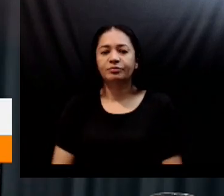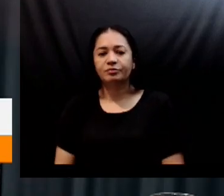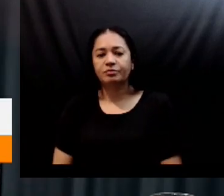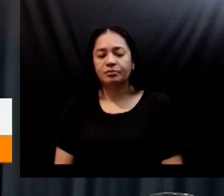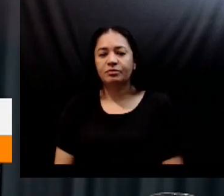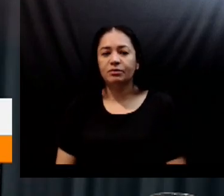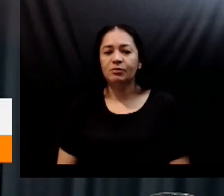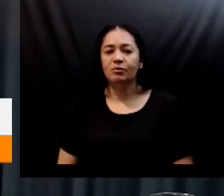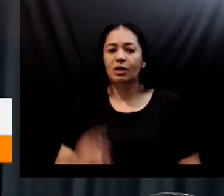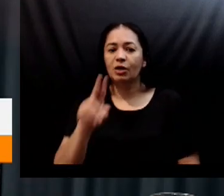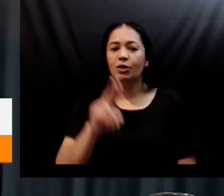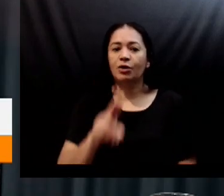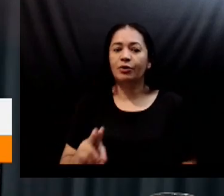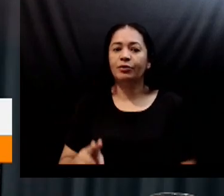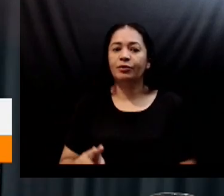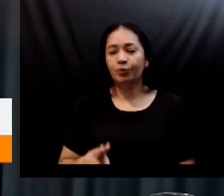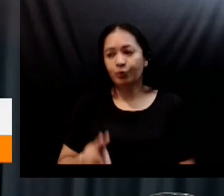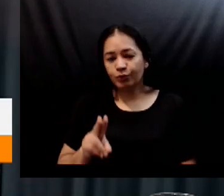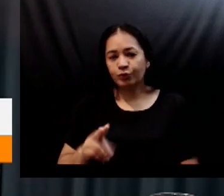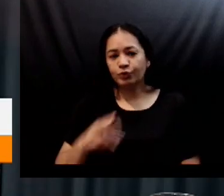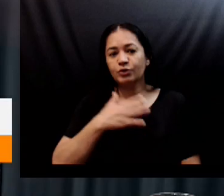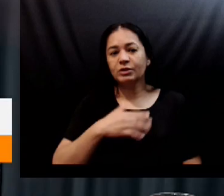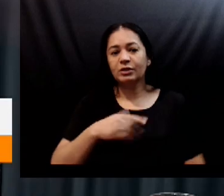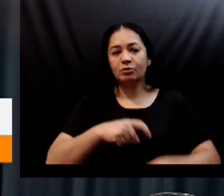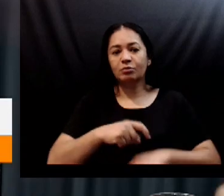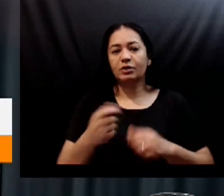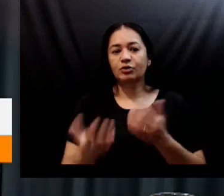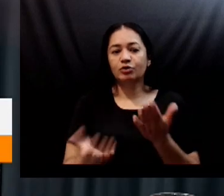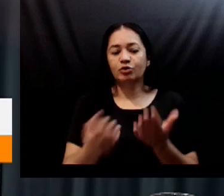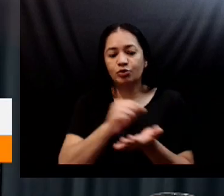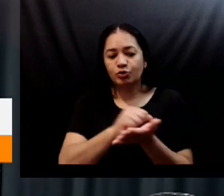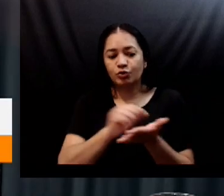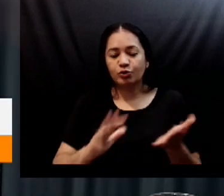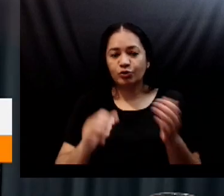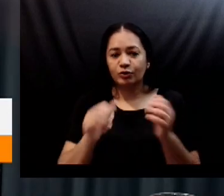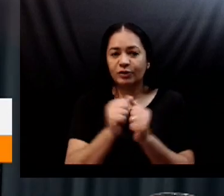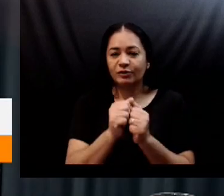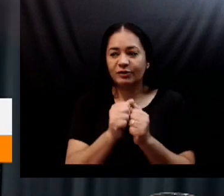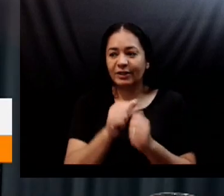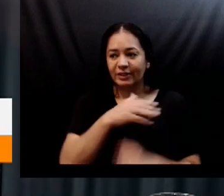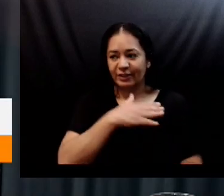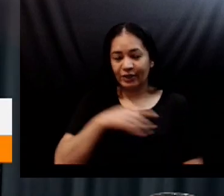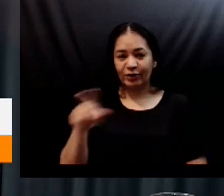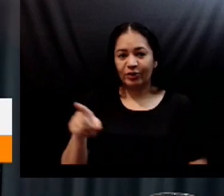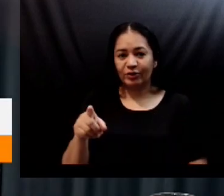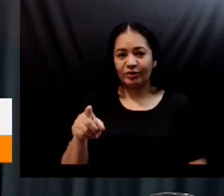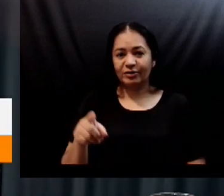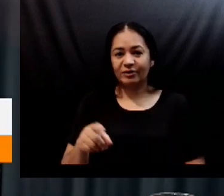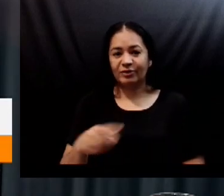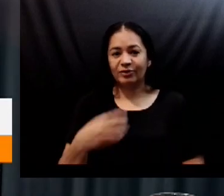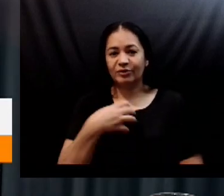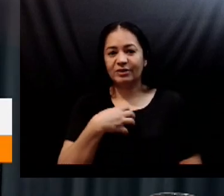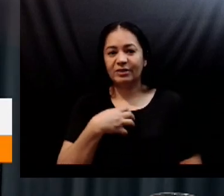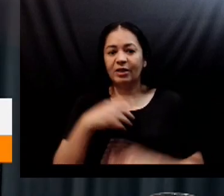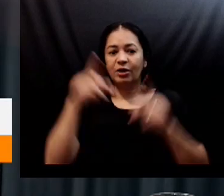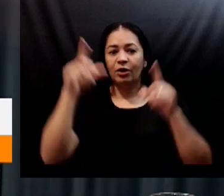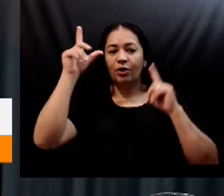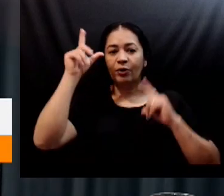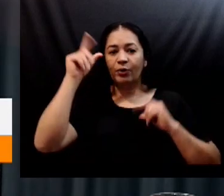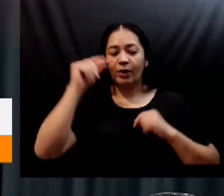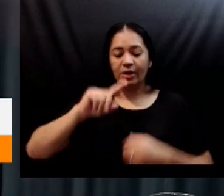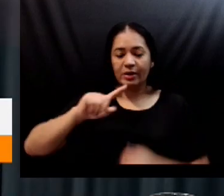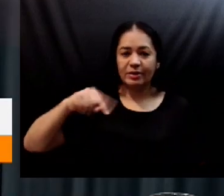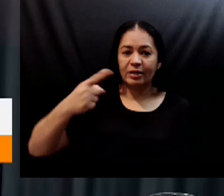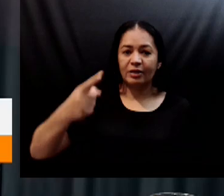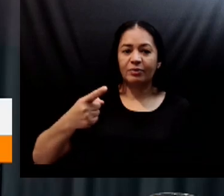paciente goste de fazer, para começar a usar o descanso com sensações que aliviam, para depois eu tirar